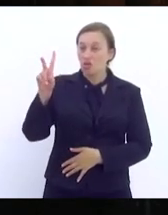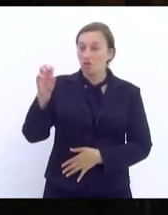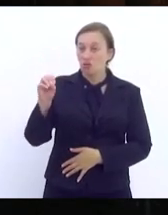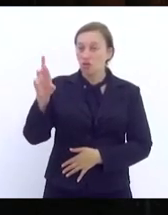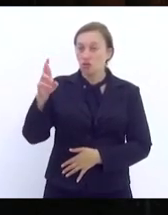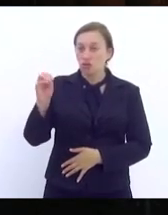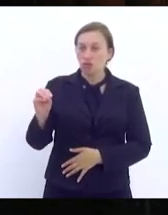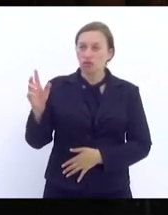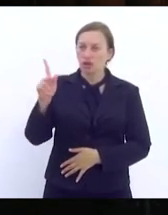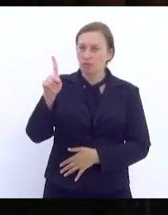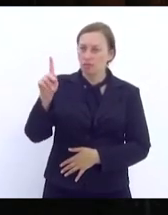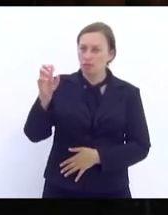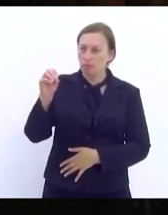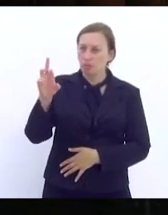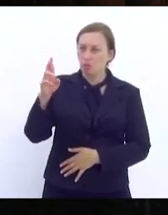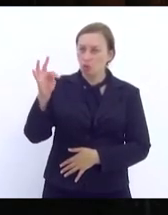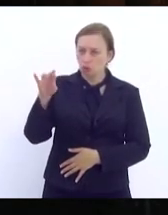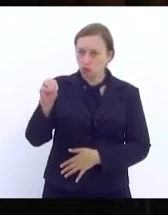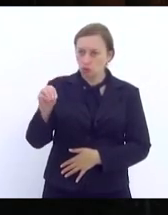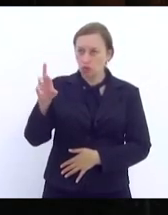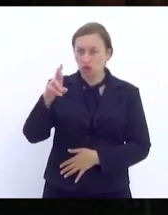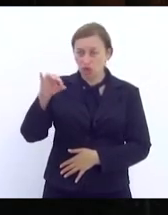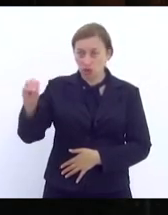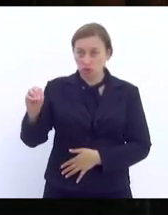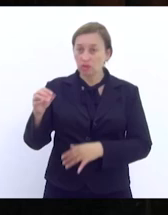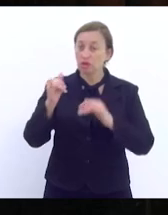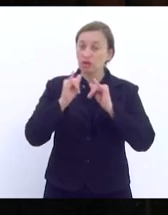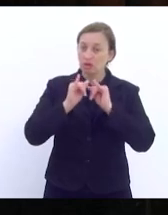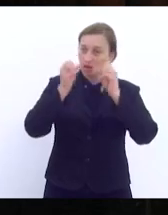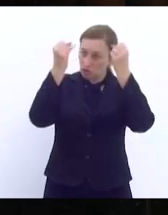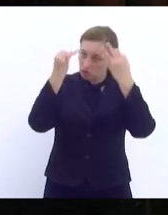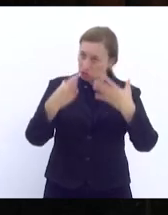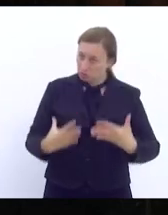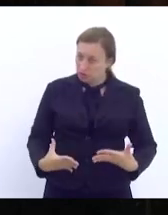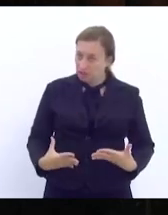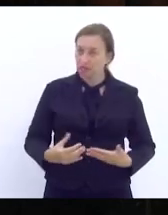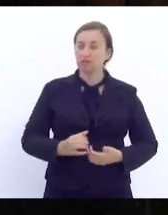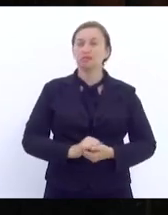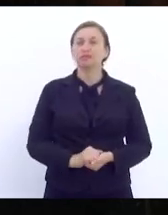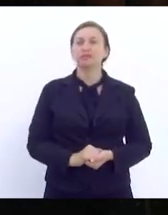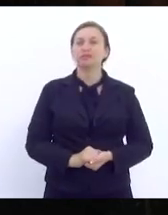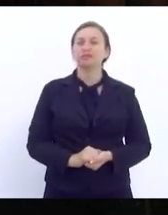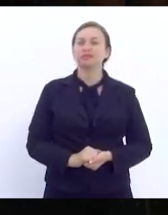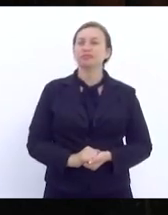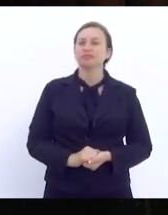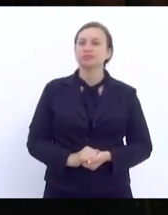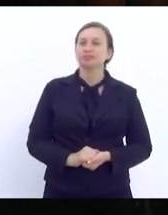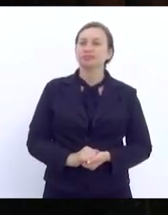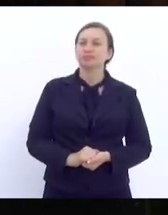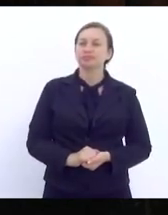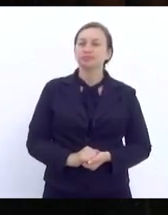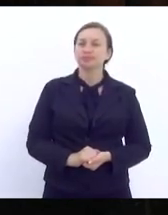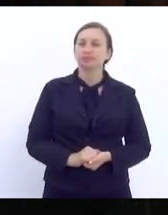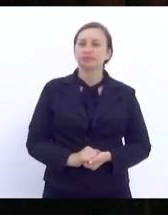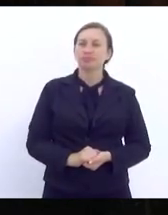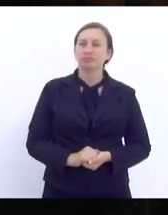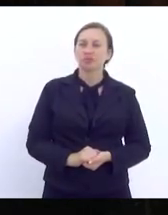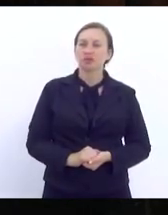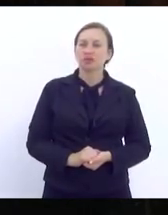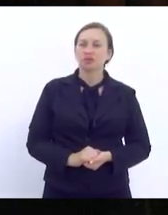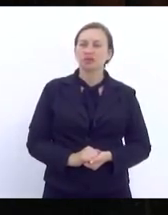Rio faz uma nota de esclarecimento verbs e verbs